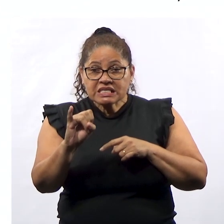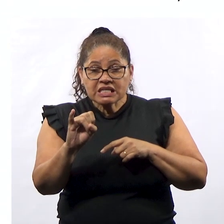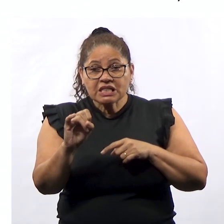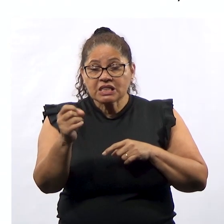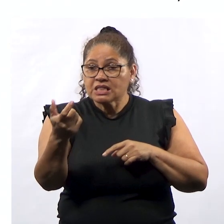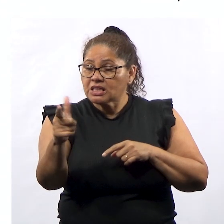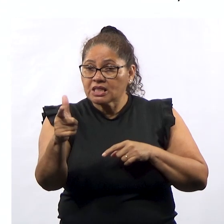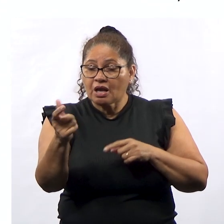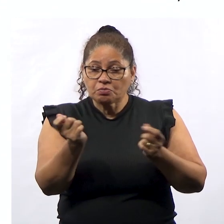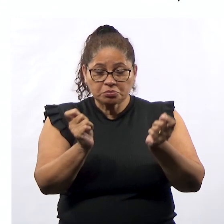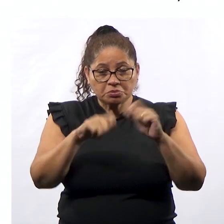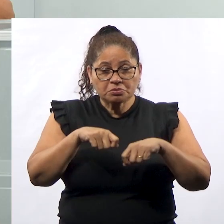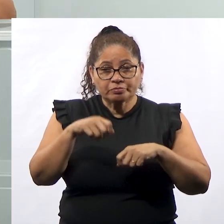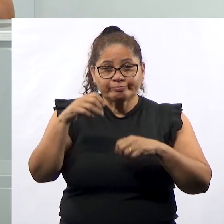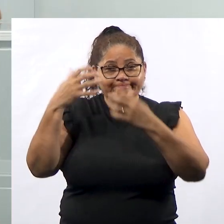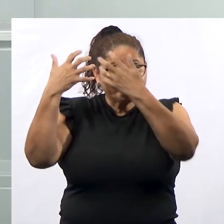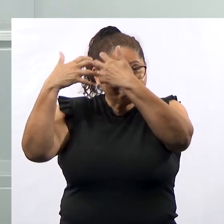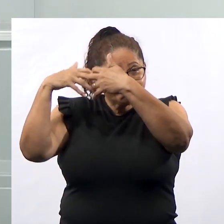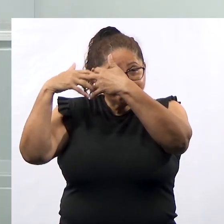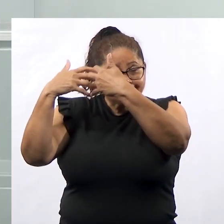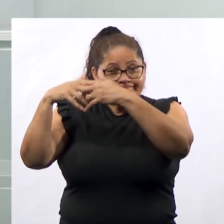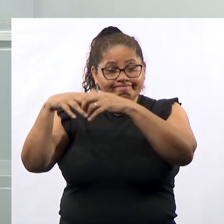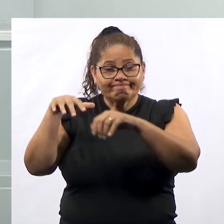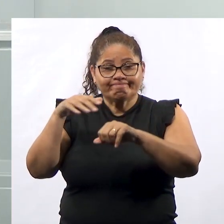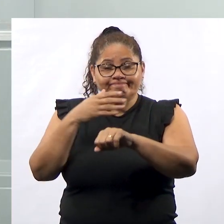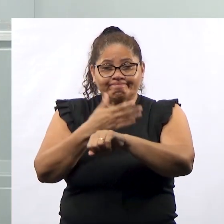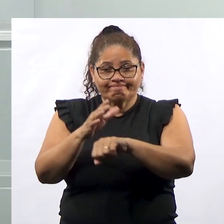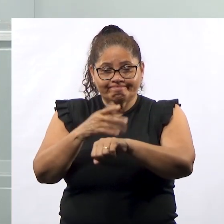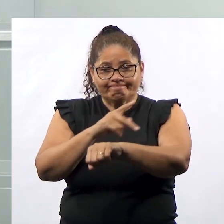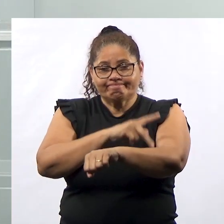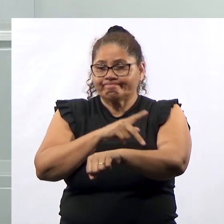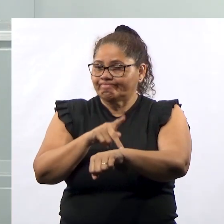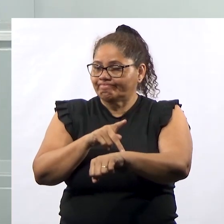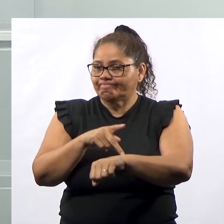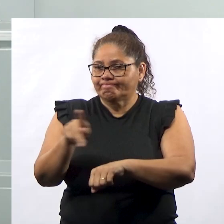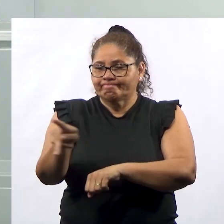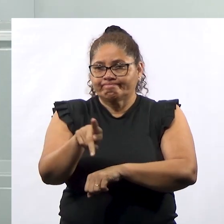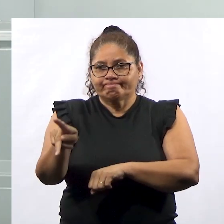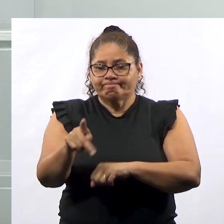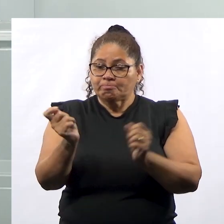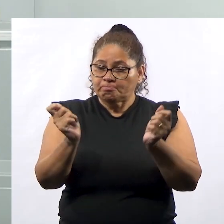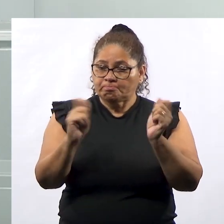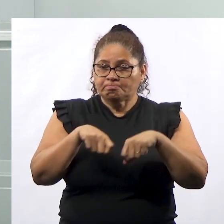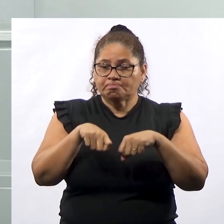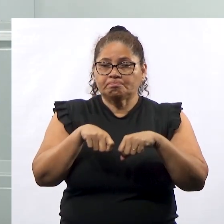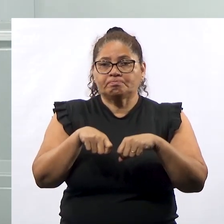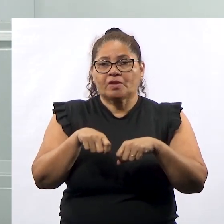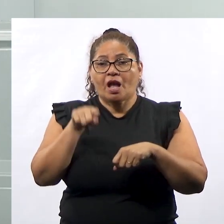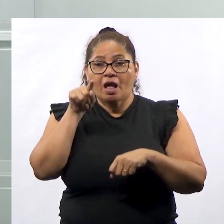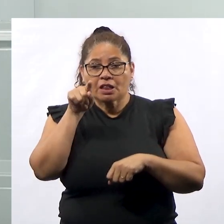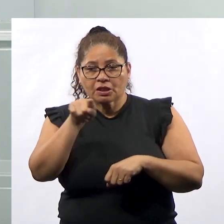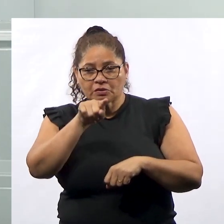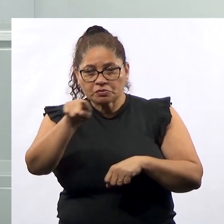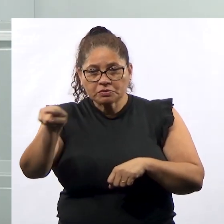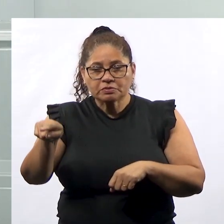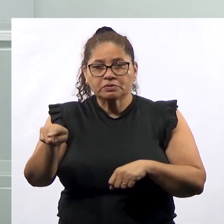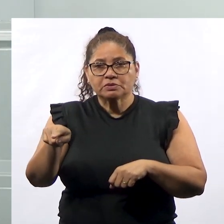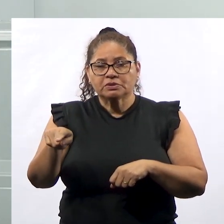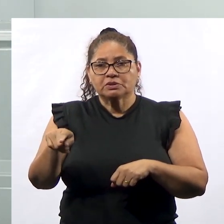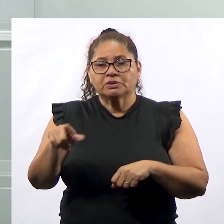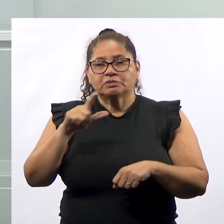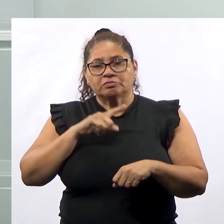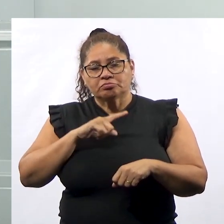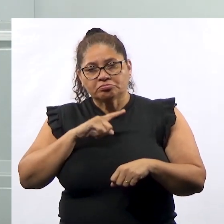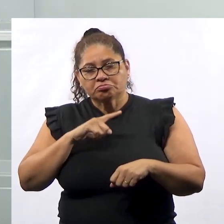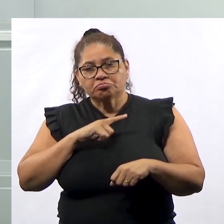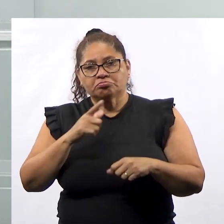não possibilitarmos uma reflexão da nossa prática pedagógica como professor e não possibilitar a vocês, que é o que eu estou fazendo aqui,